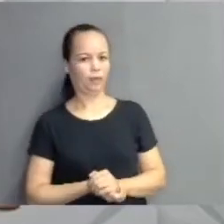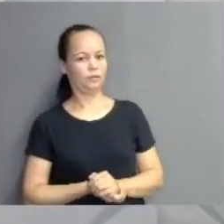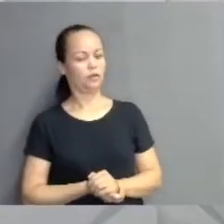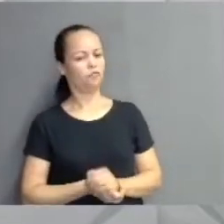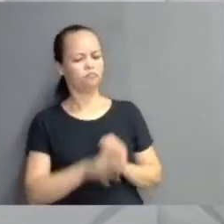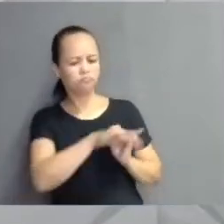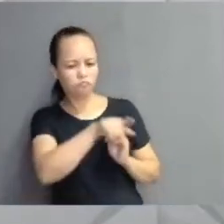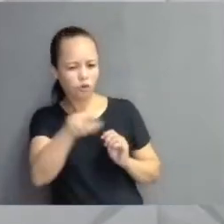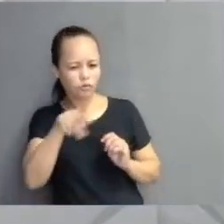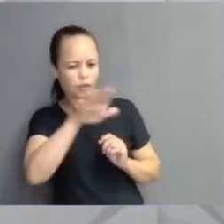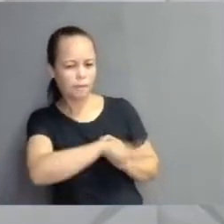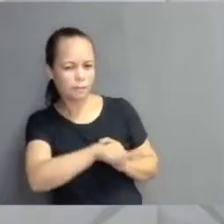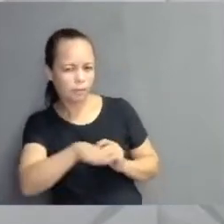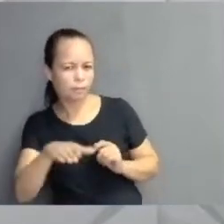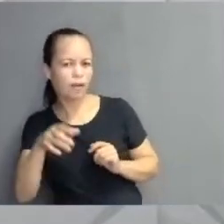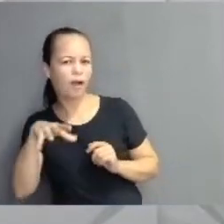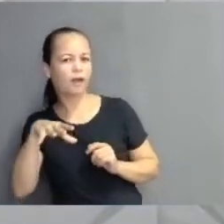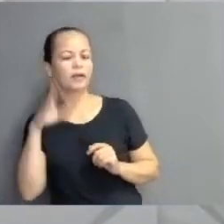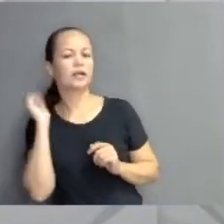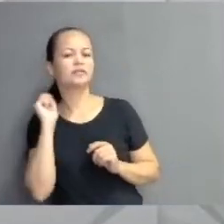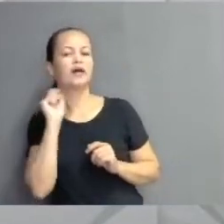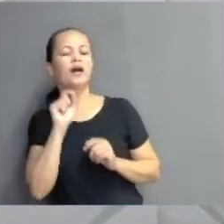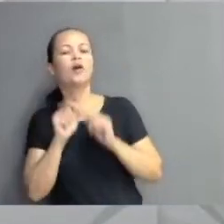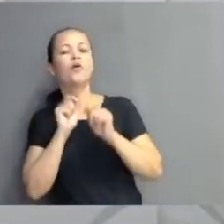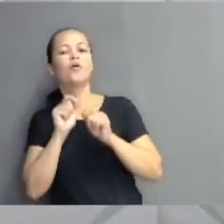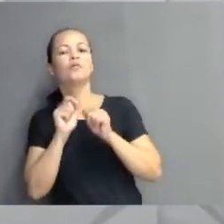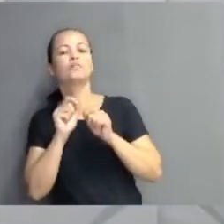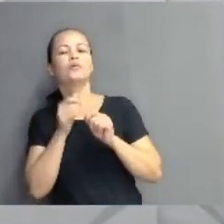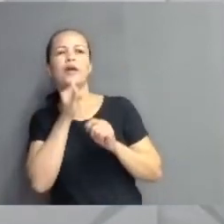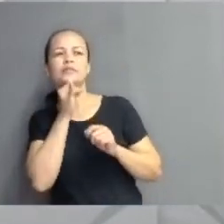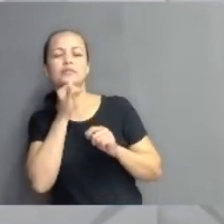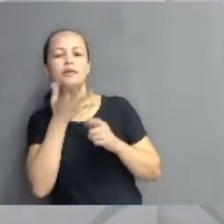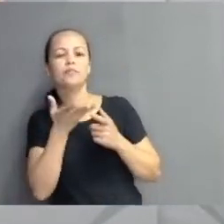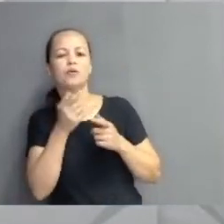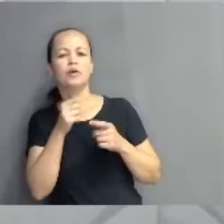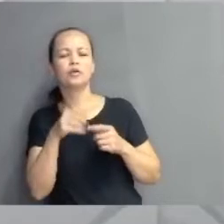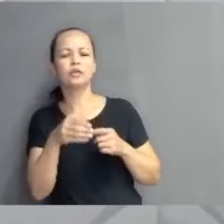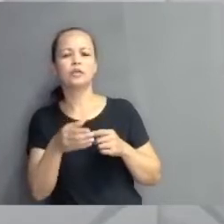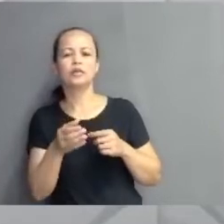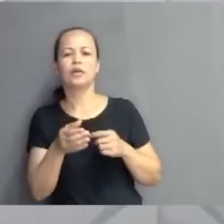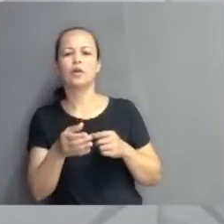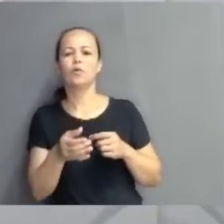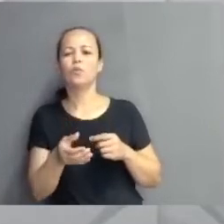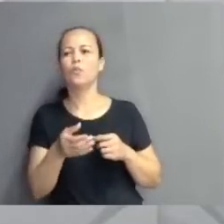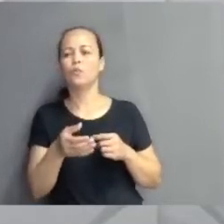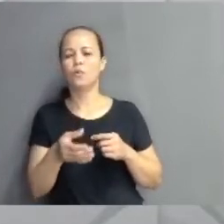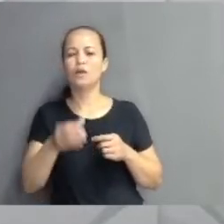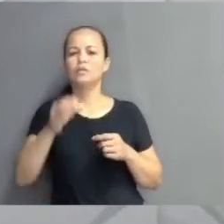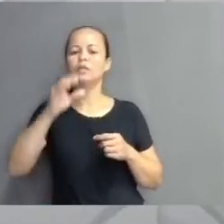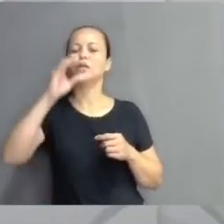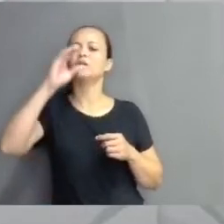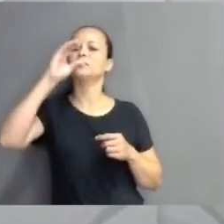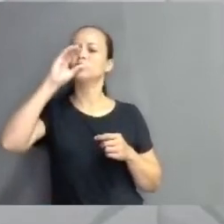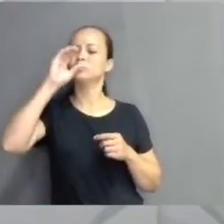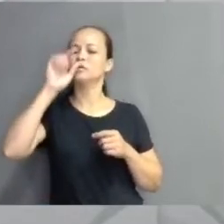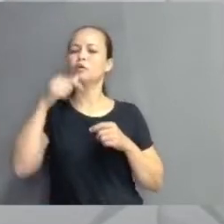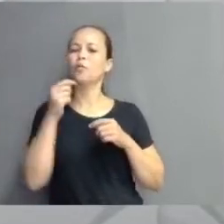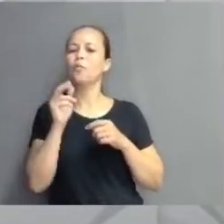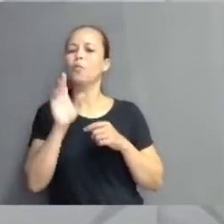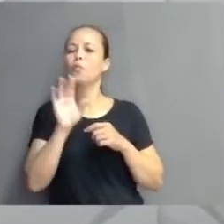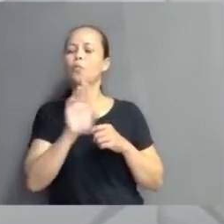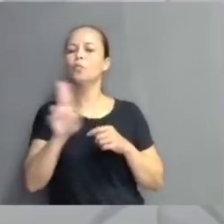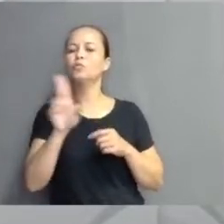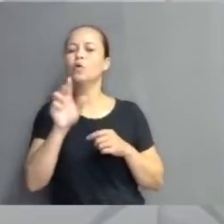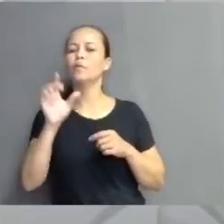uma bebêzinho Como é que você sabe que aquele líquido que a gente bebe todos os dias que a gente precisa beber muito se chama a água